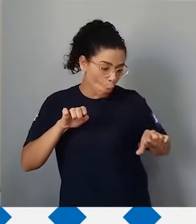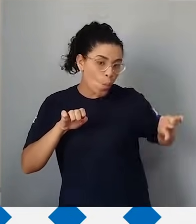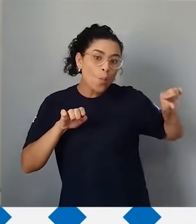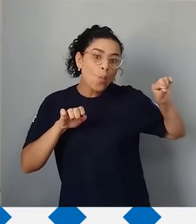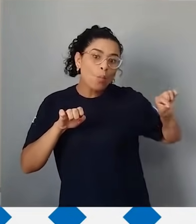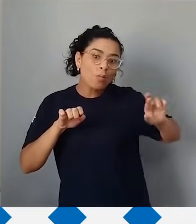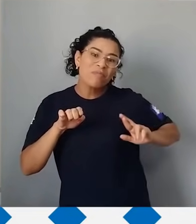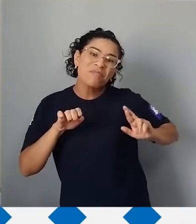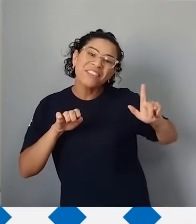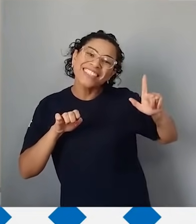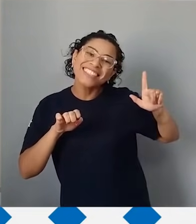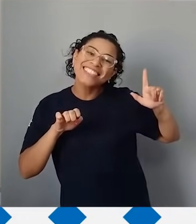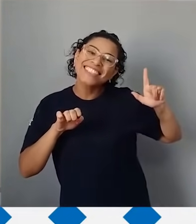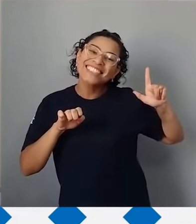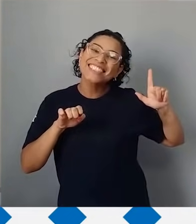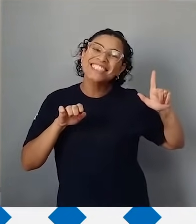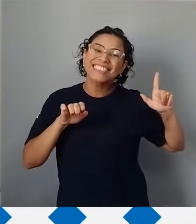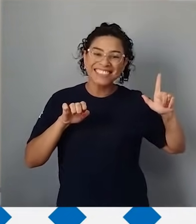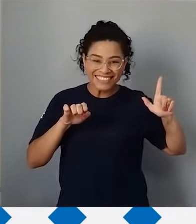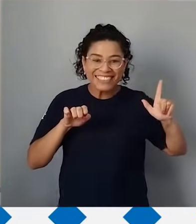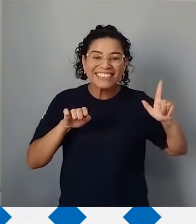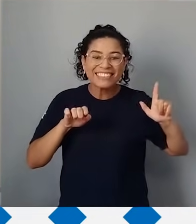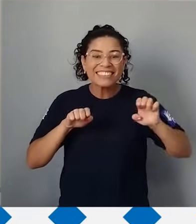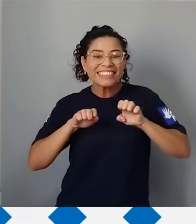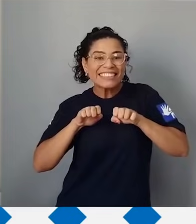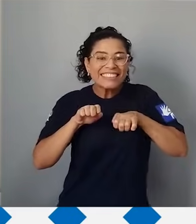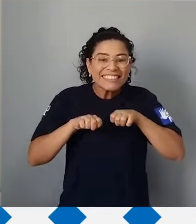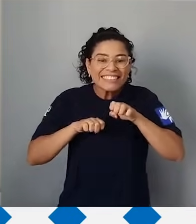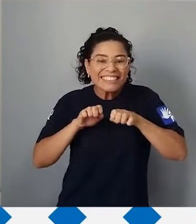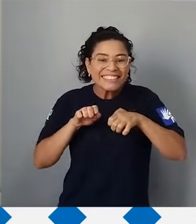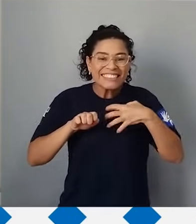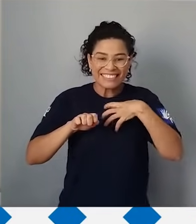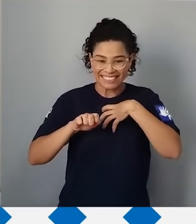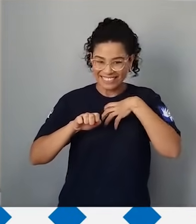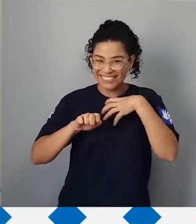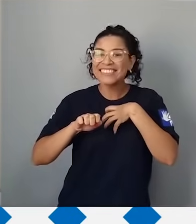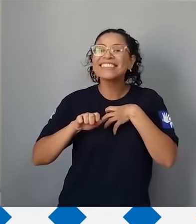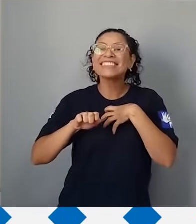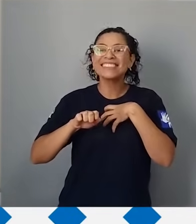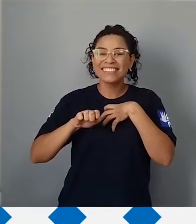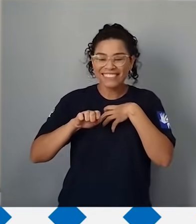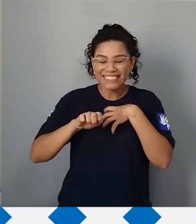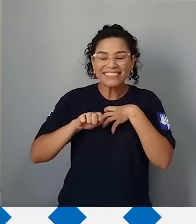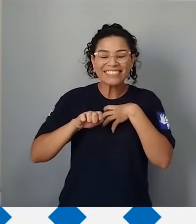rabinho diferente. Bem assim.